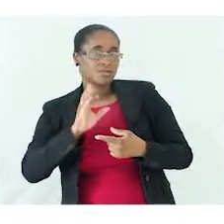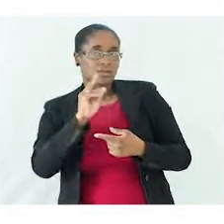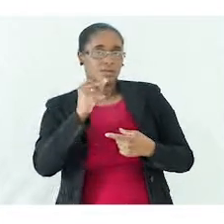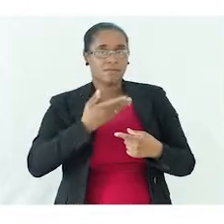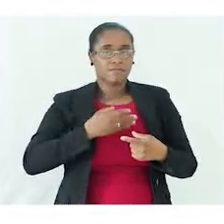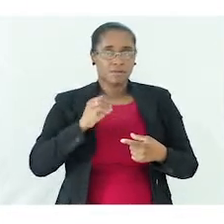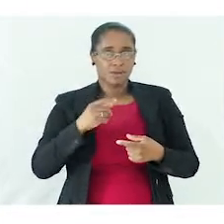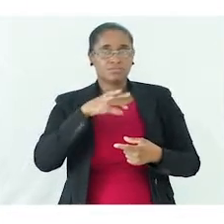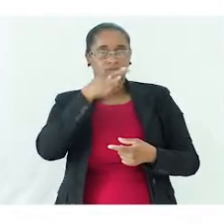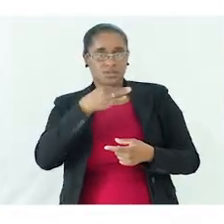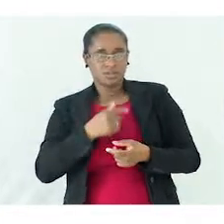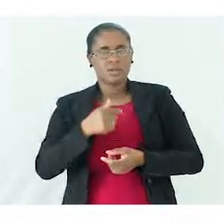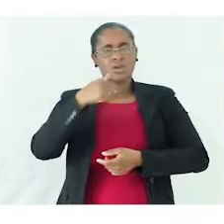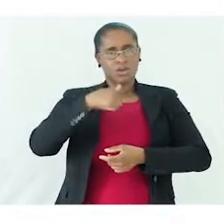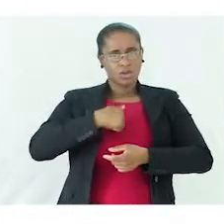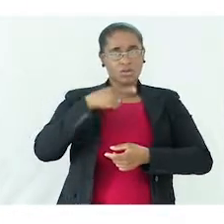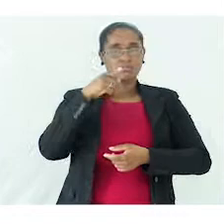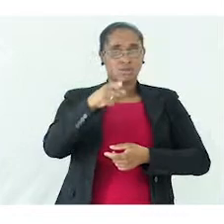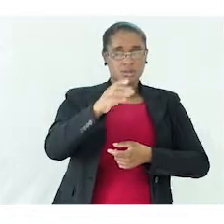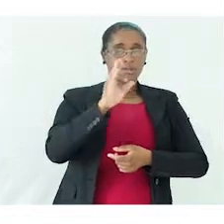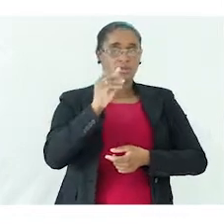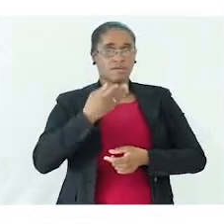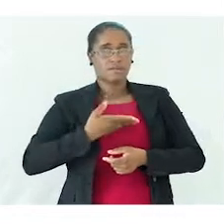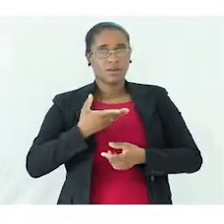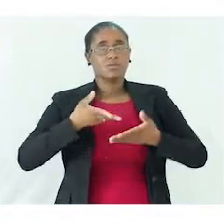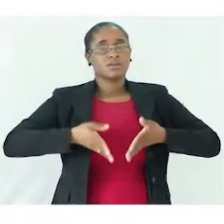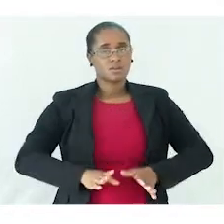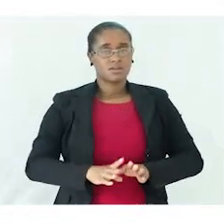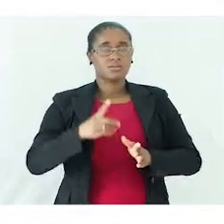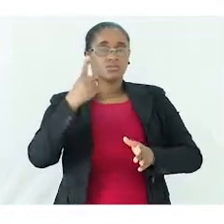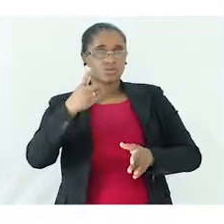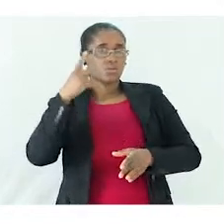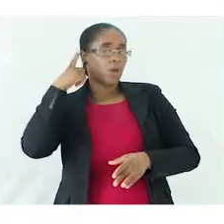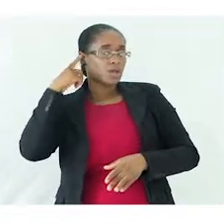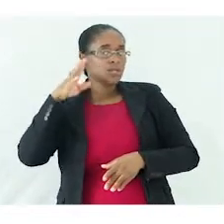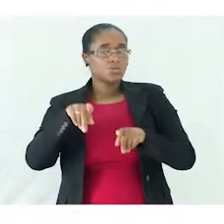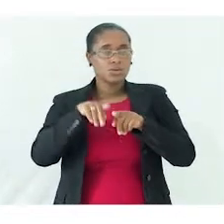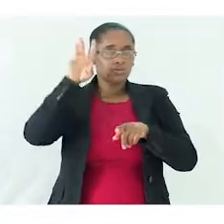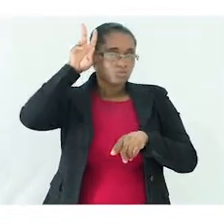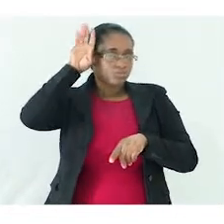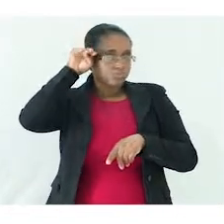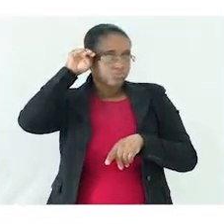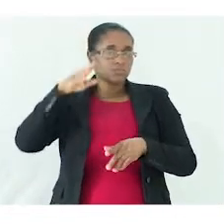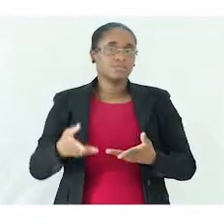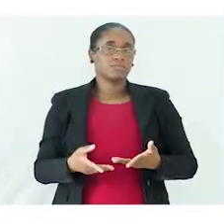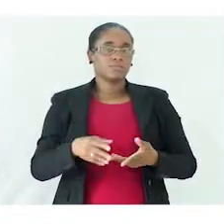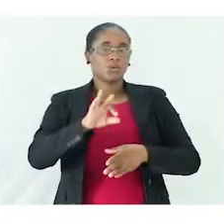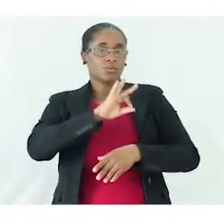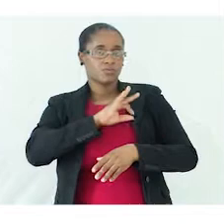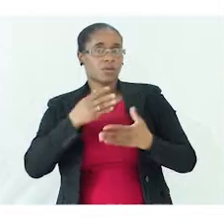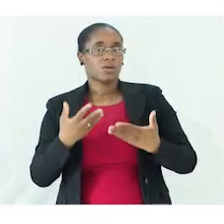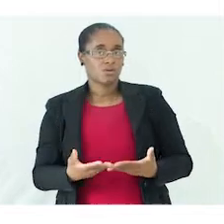eu te fado para que nasçam umas orelhas de burro. Então, o professor